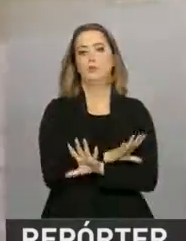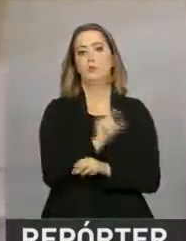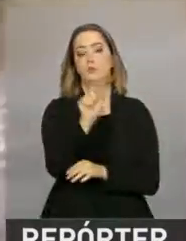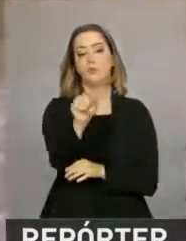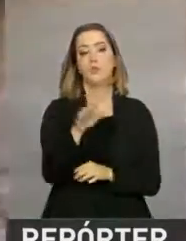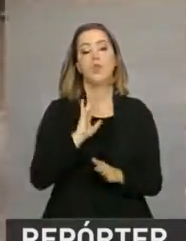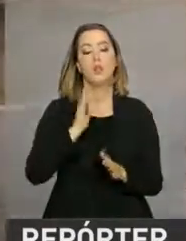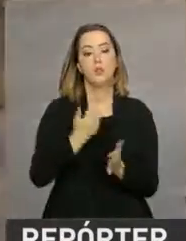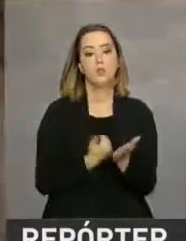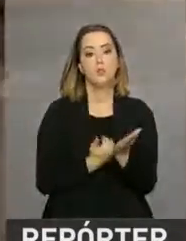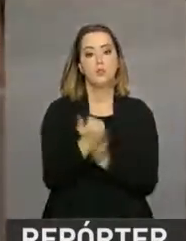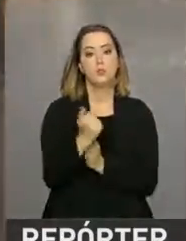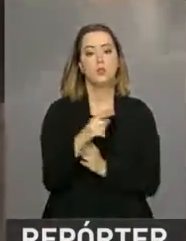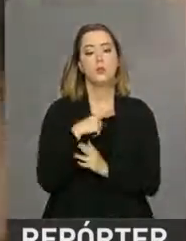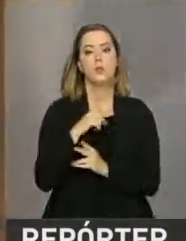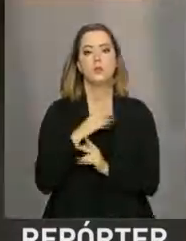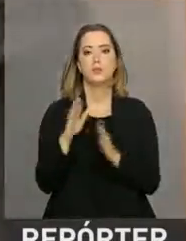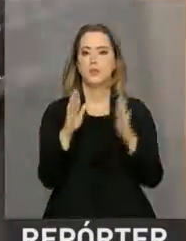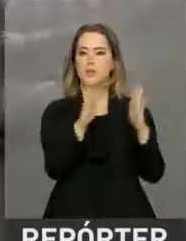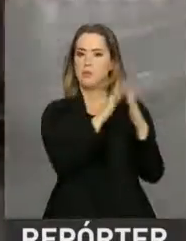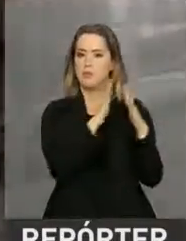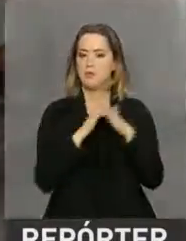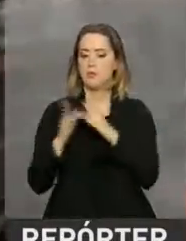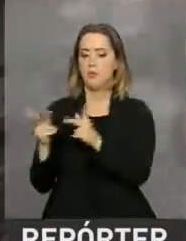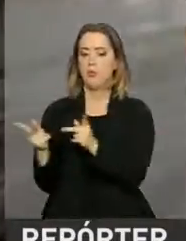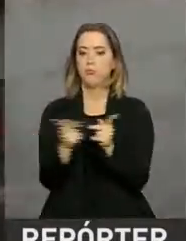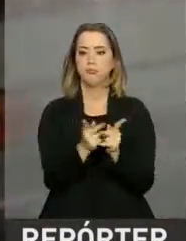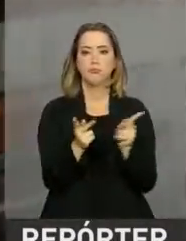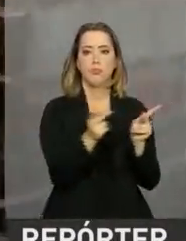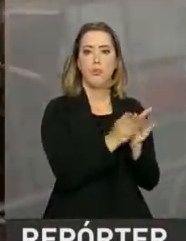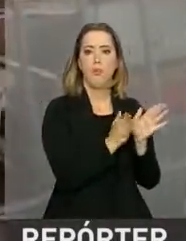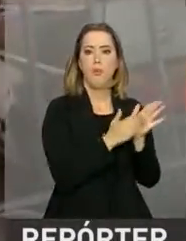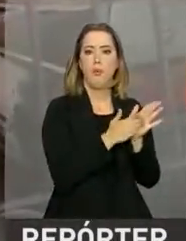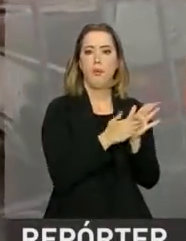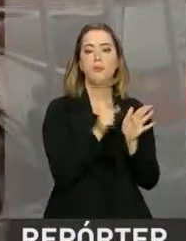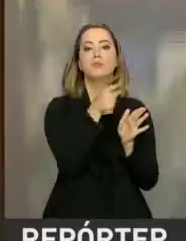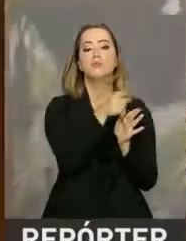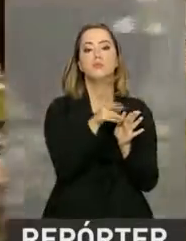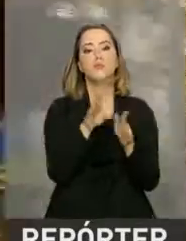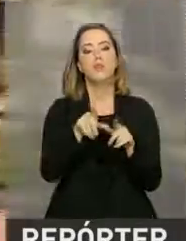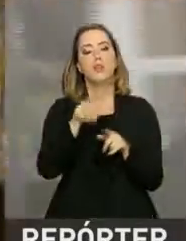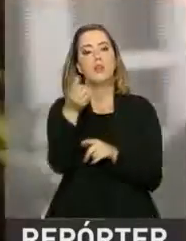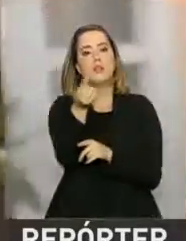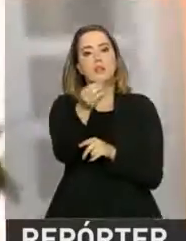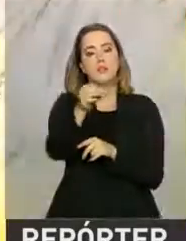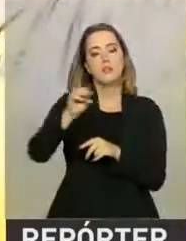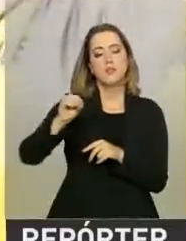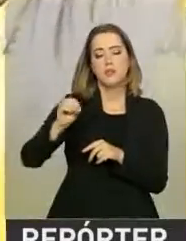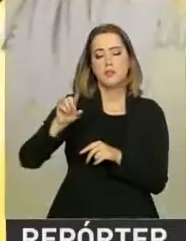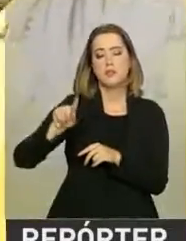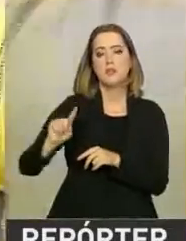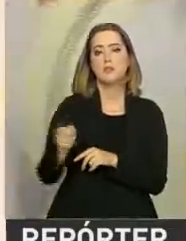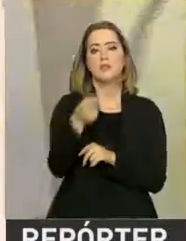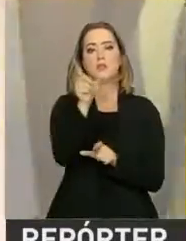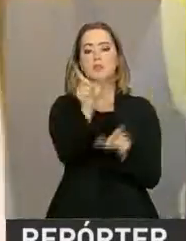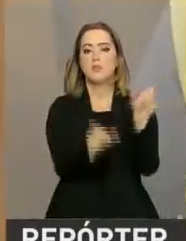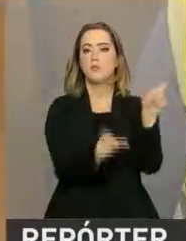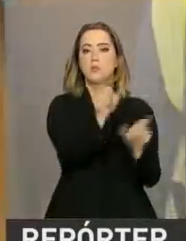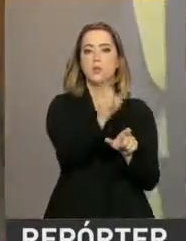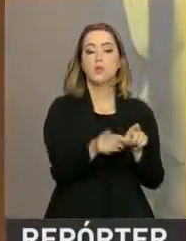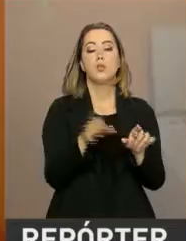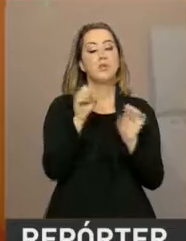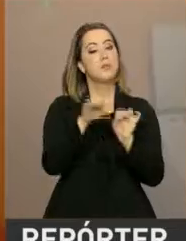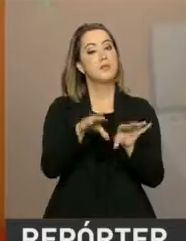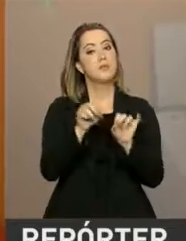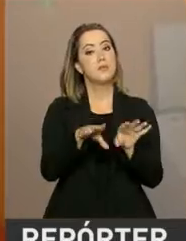já começam as visitas casa a casa. Todo ano, cerca de 600 mil residências recebem orientações